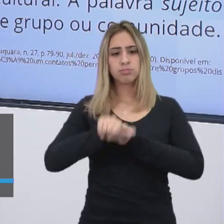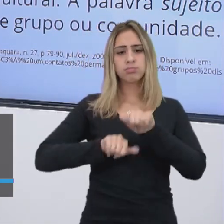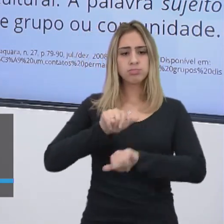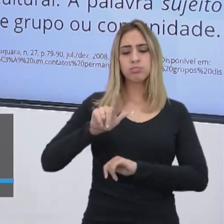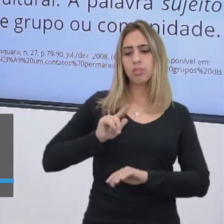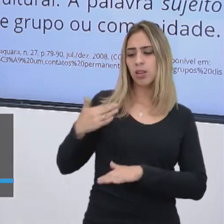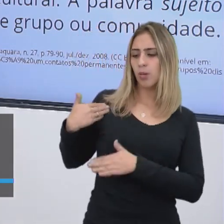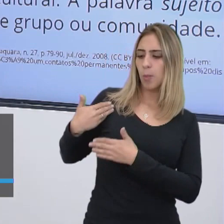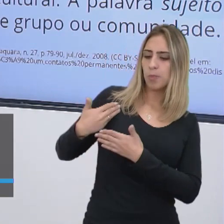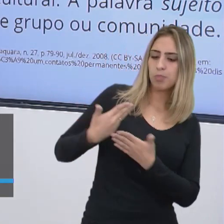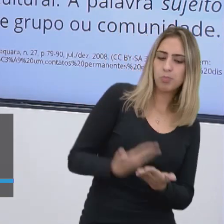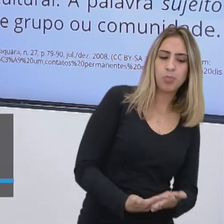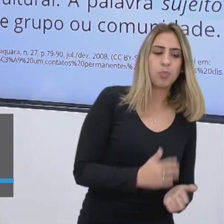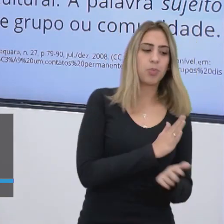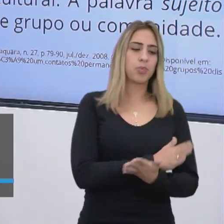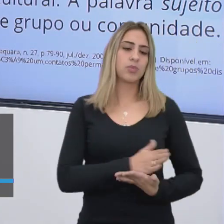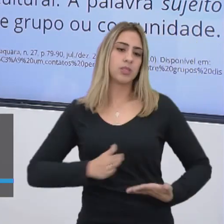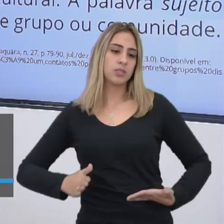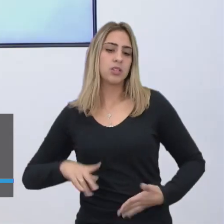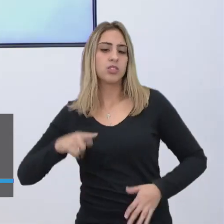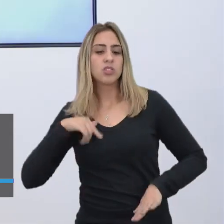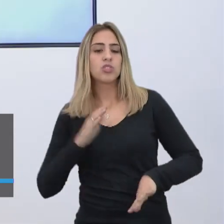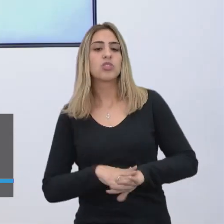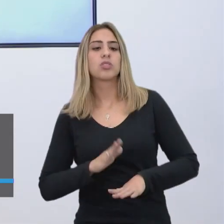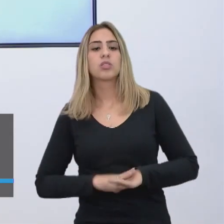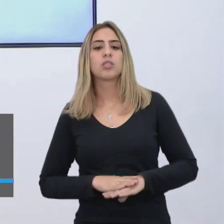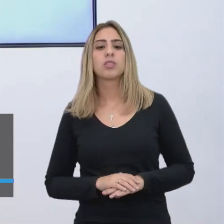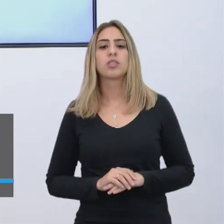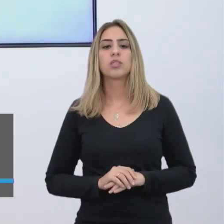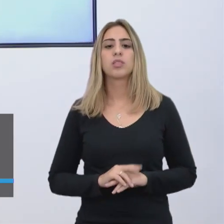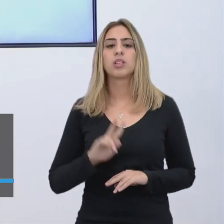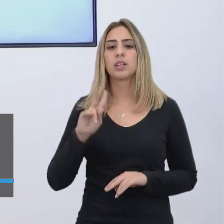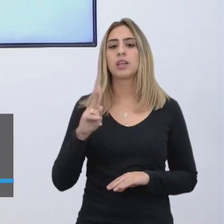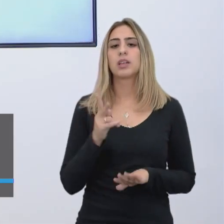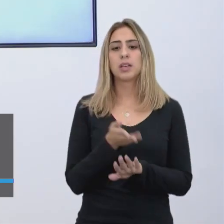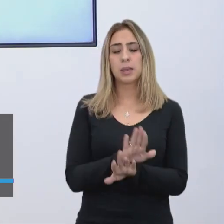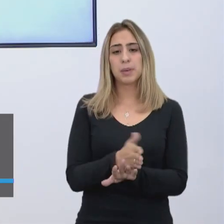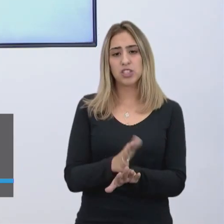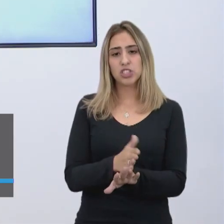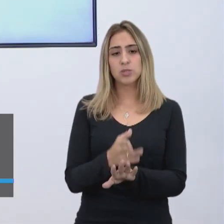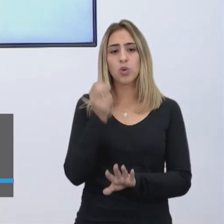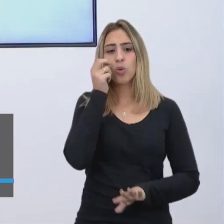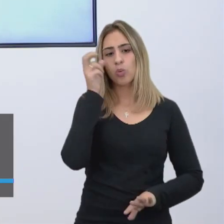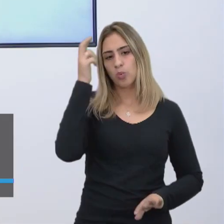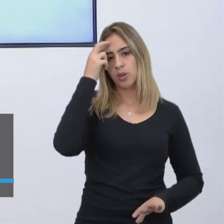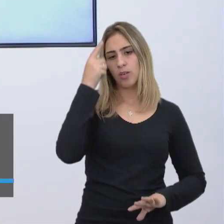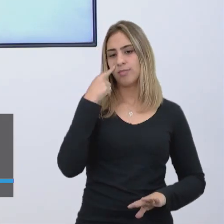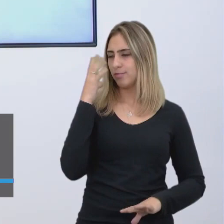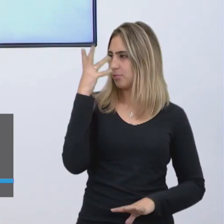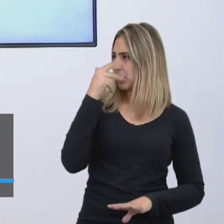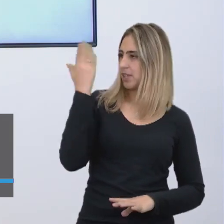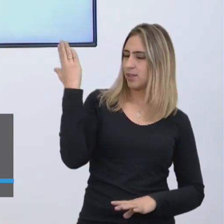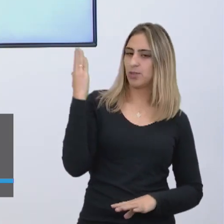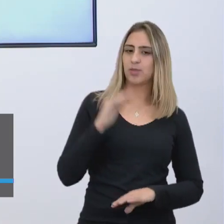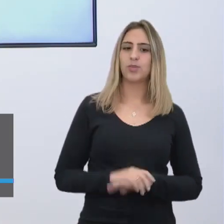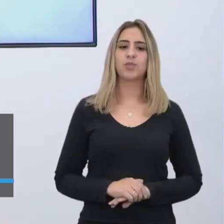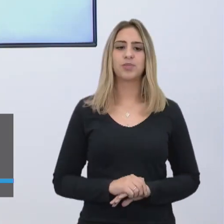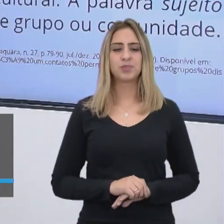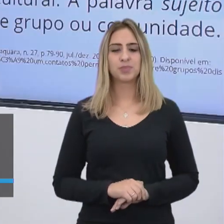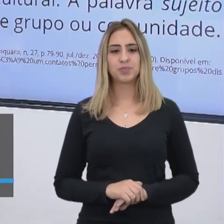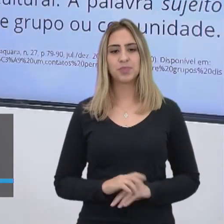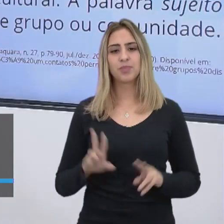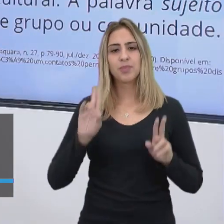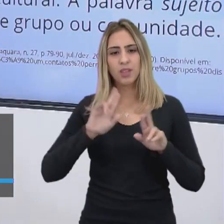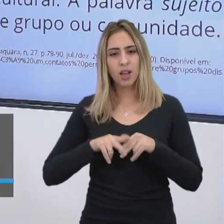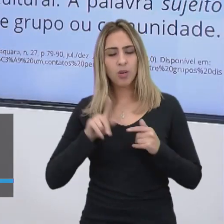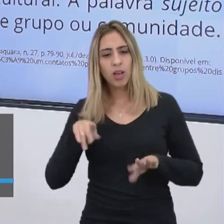gerando um processo que a gente chama de hibridismo cultural. Olha que bonito. Esse hibridismo, né, algo